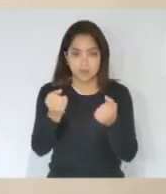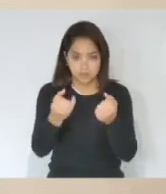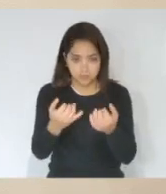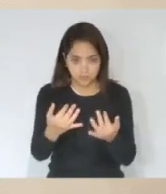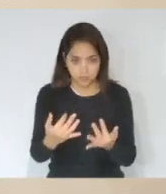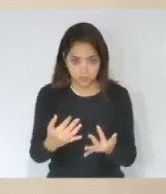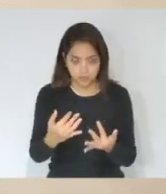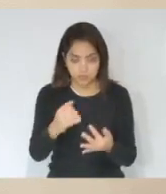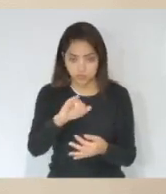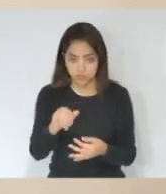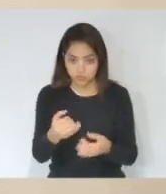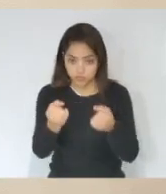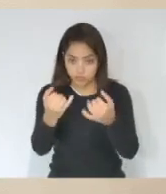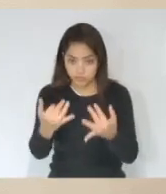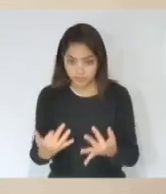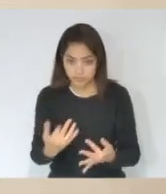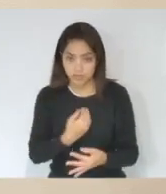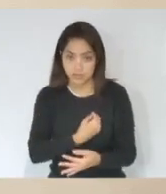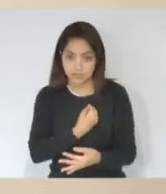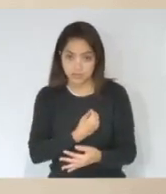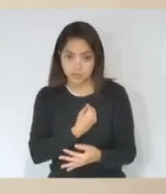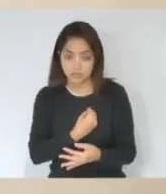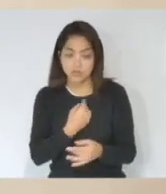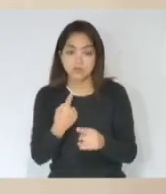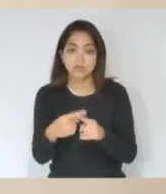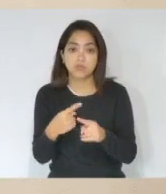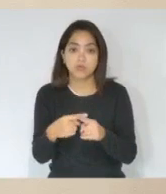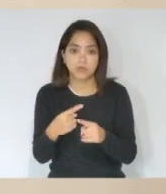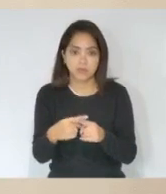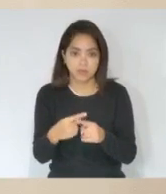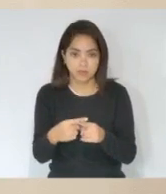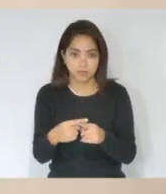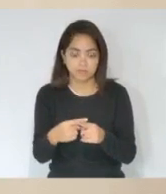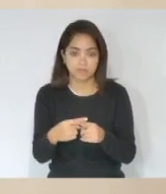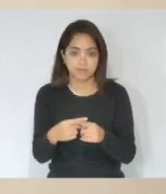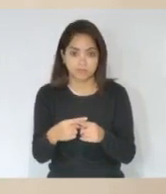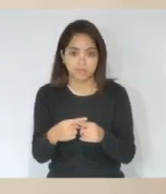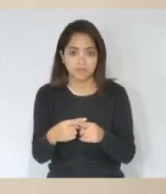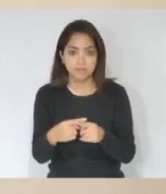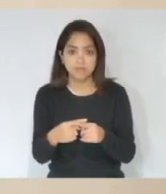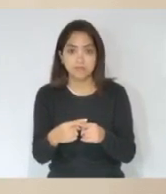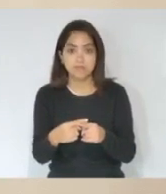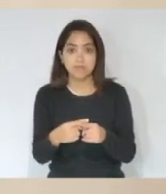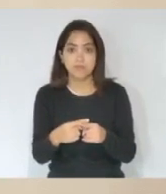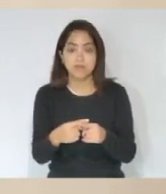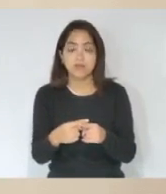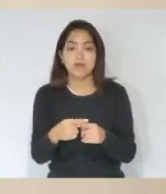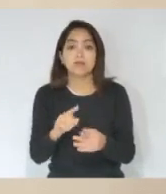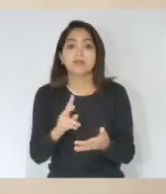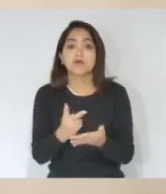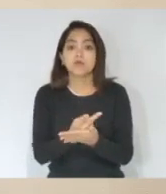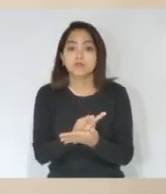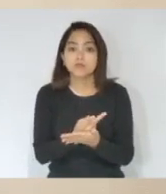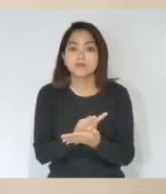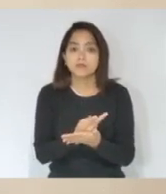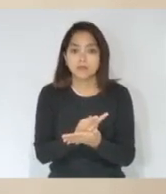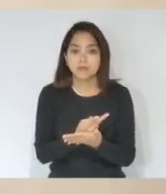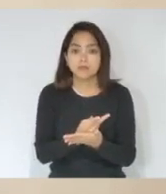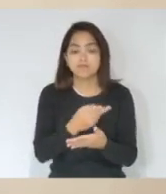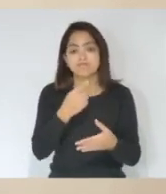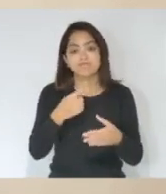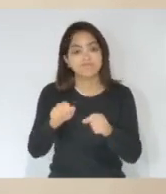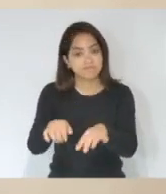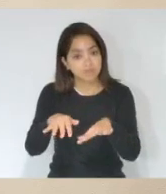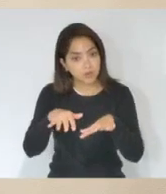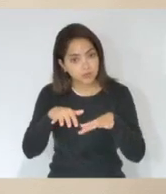essa ausência de inscrições porque corre paralelamente à nossa sessão uma rodada de audiências